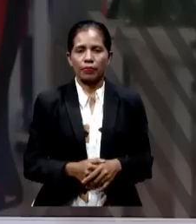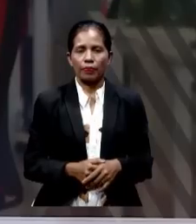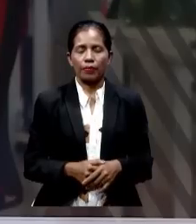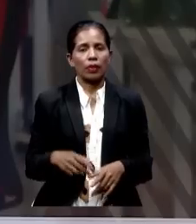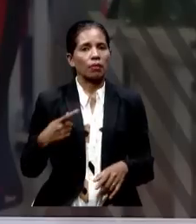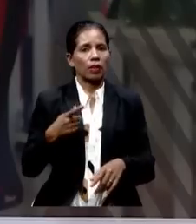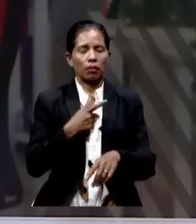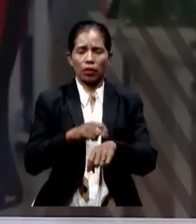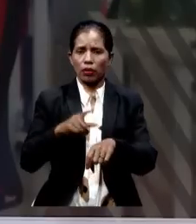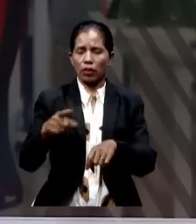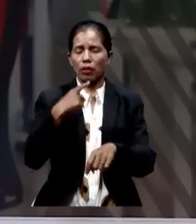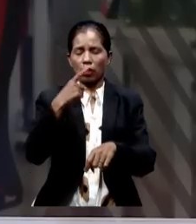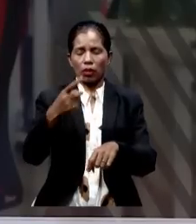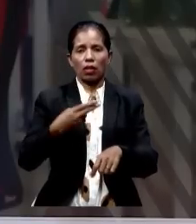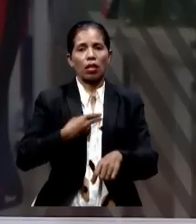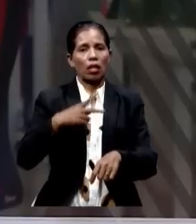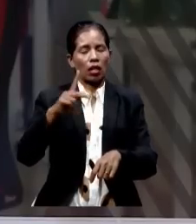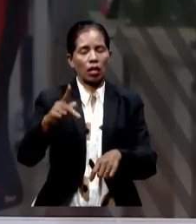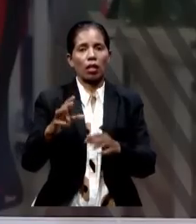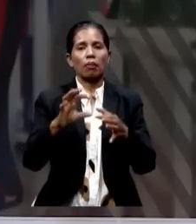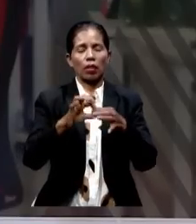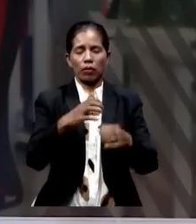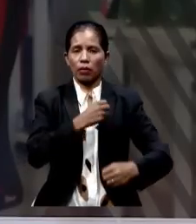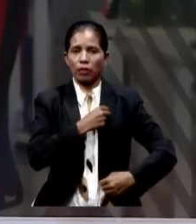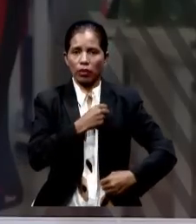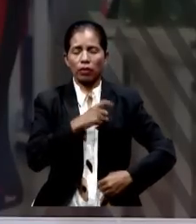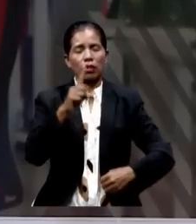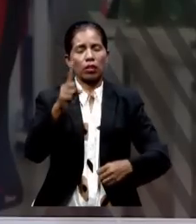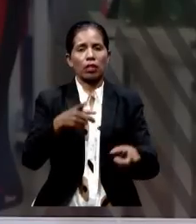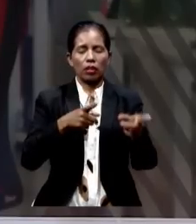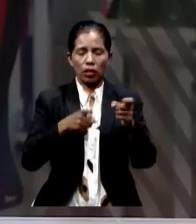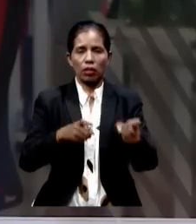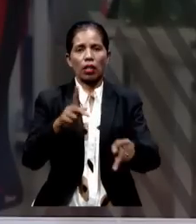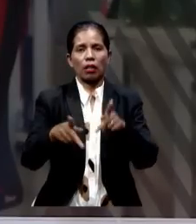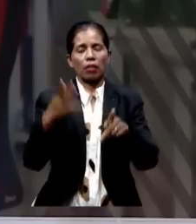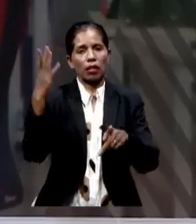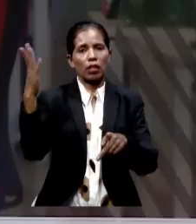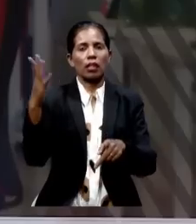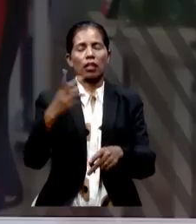Parlamento Nacional lamenta o atitude membro FFDTLI da ANP tiro cidadão e Alexa.